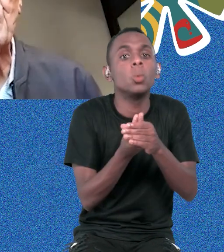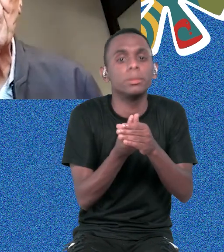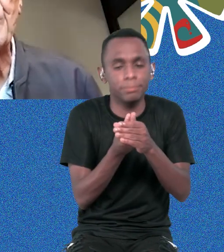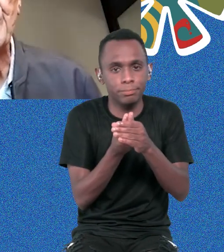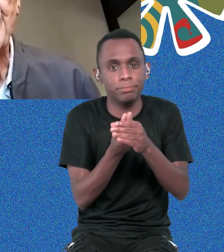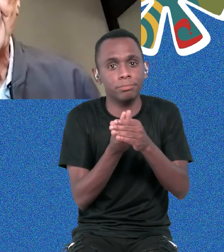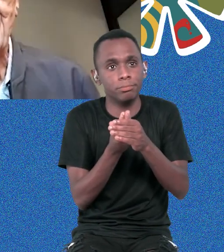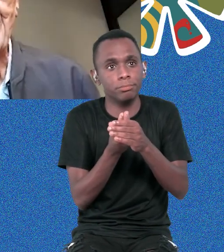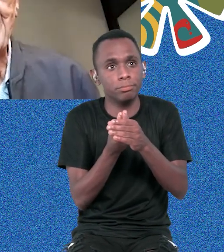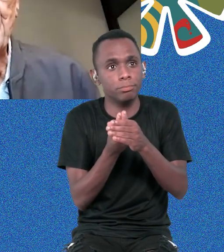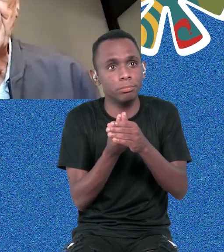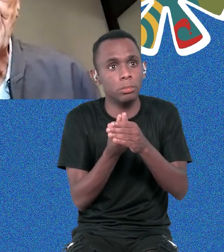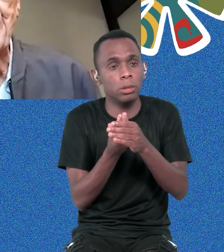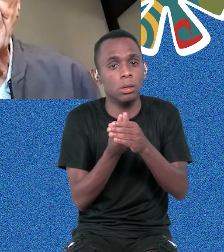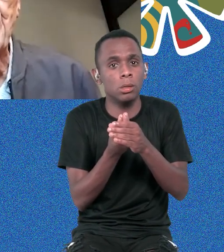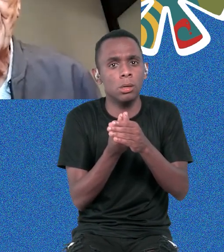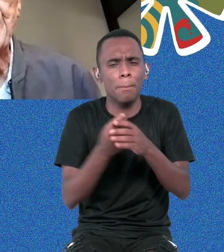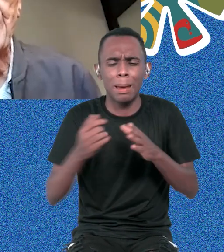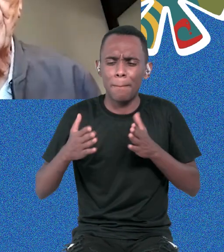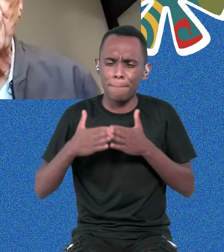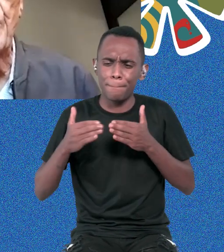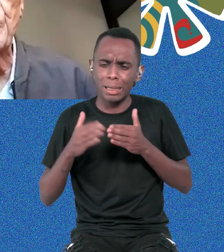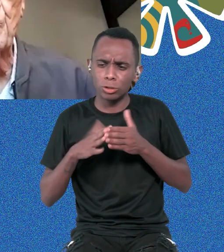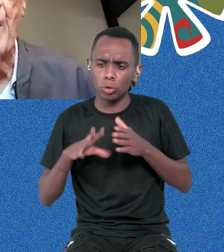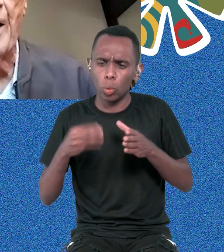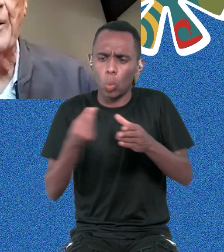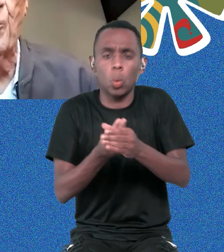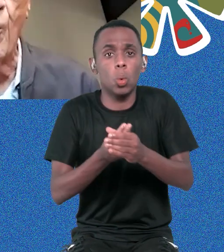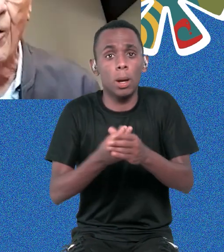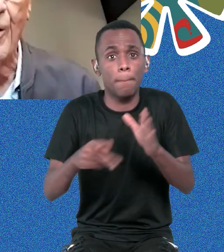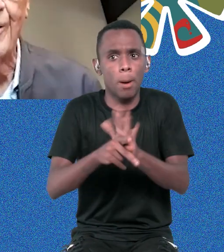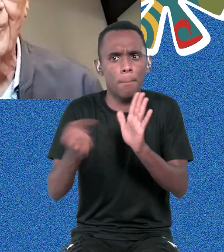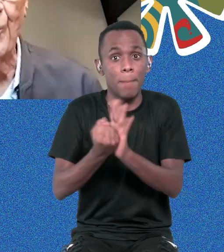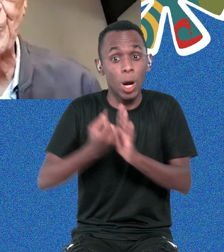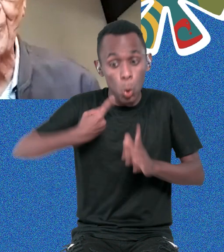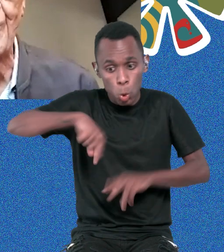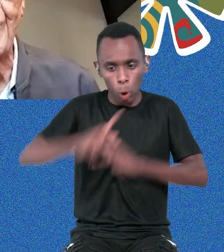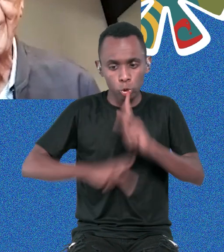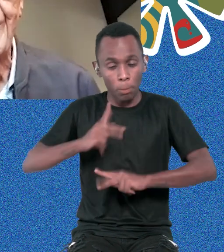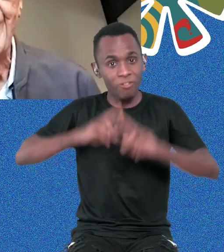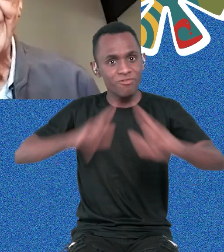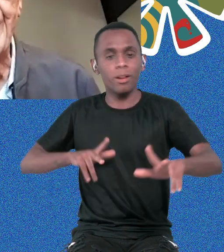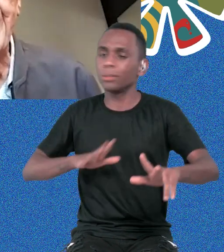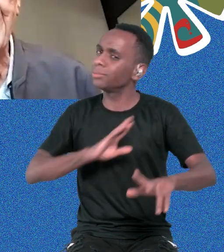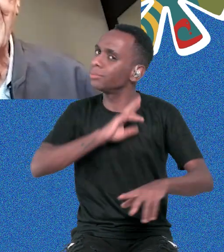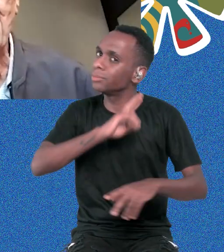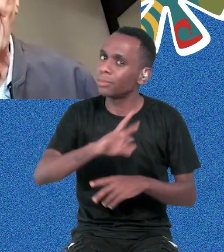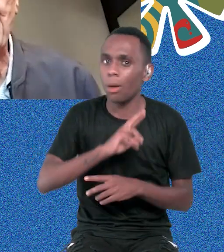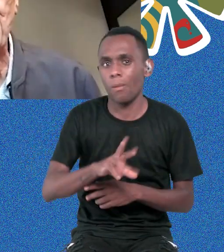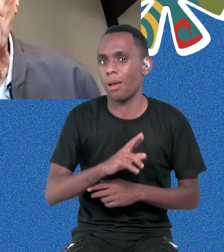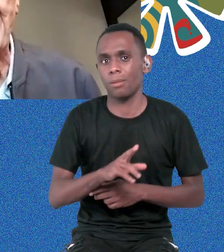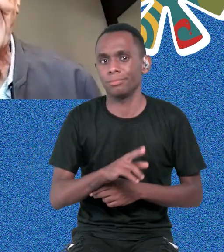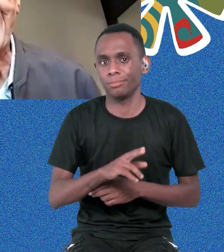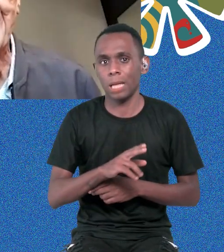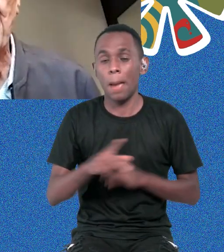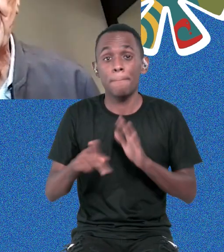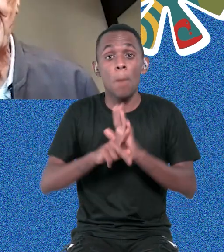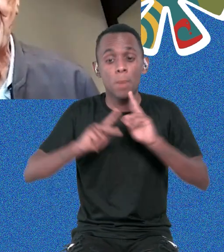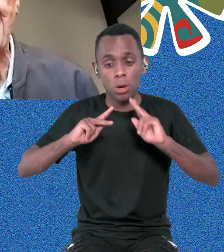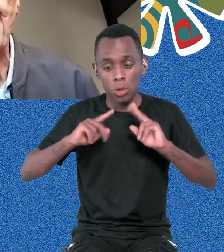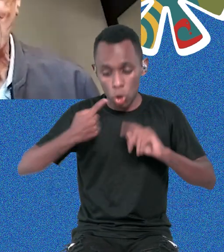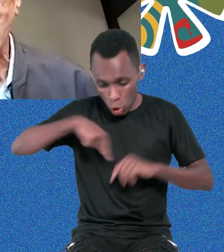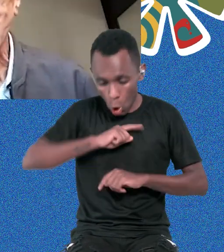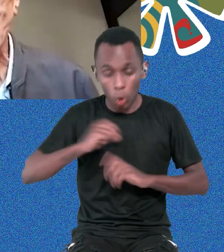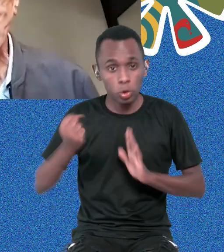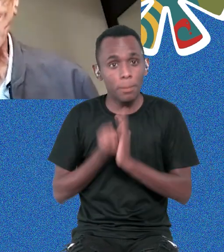os excluídos. Mas eles não estão pedindo para ser incluídos no marco nosso, nem no marco de humanidade